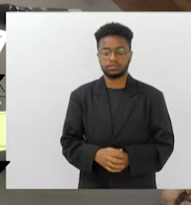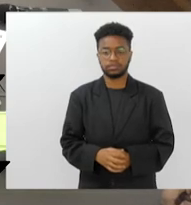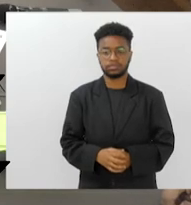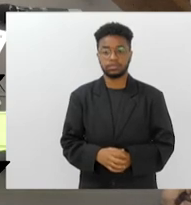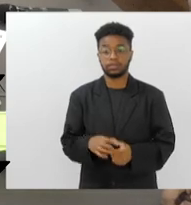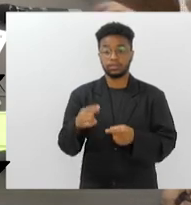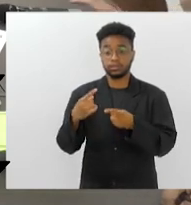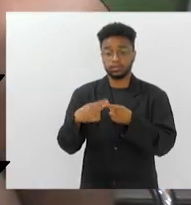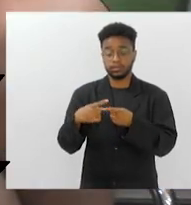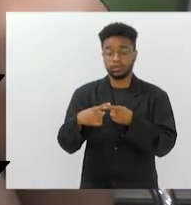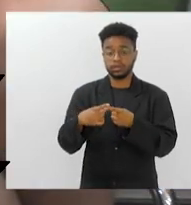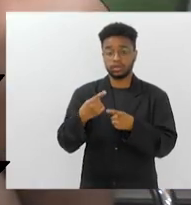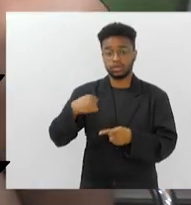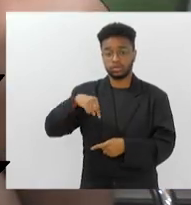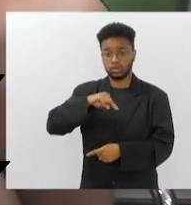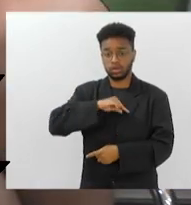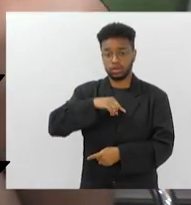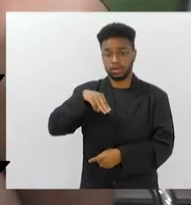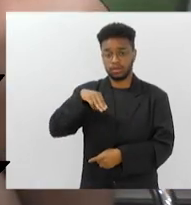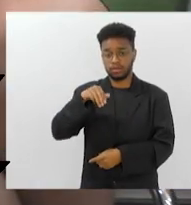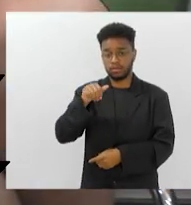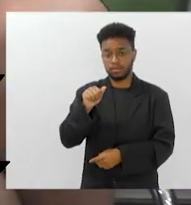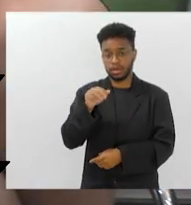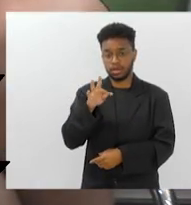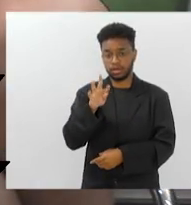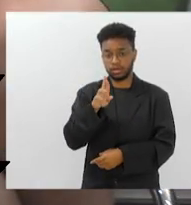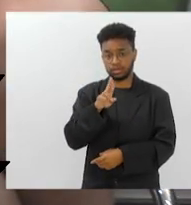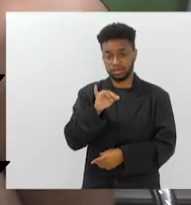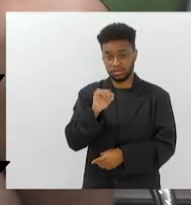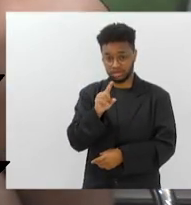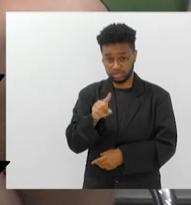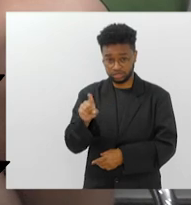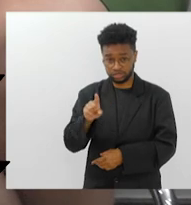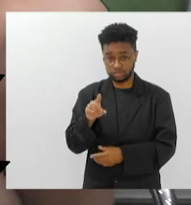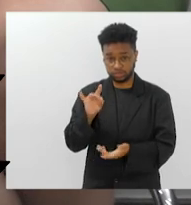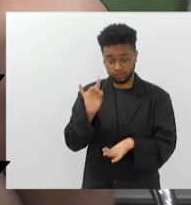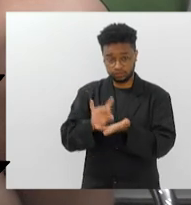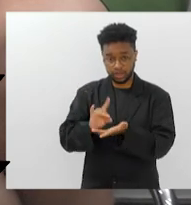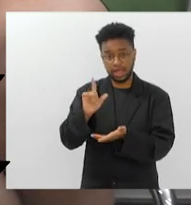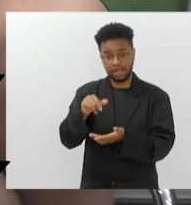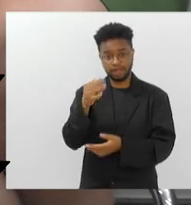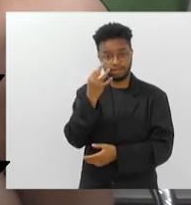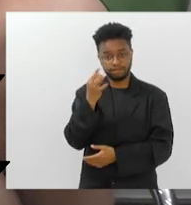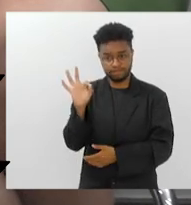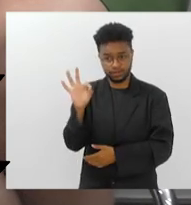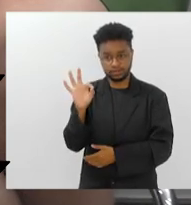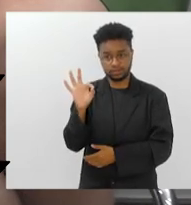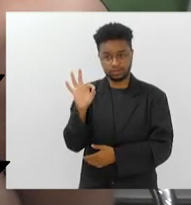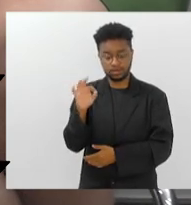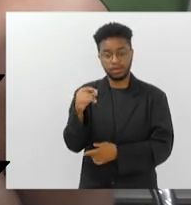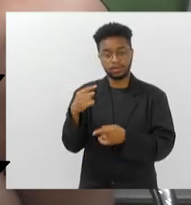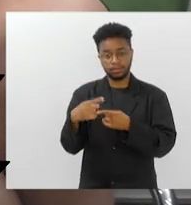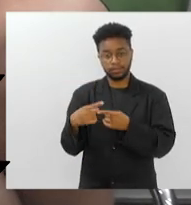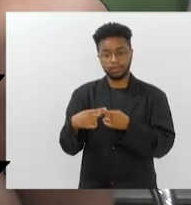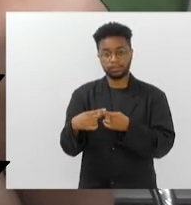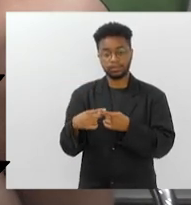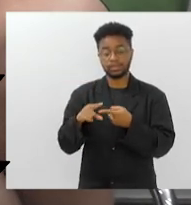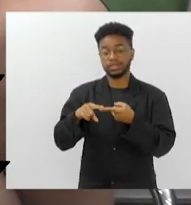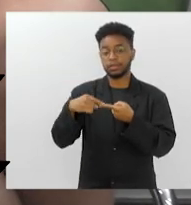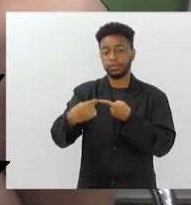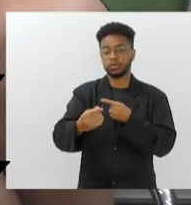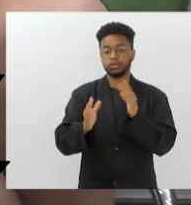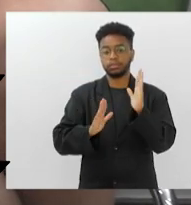porque a nossa Matriz originária era francesa Politécnica de politen depois da segunda